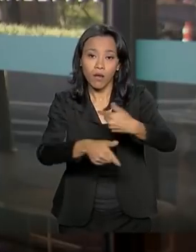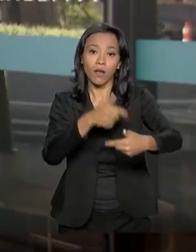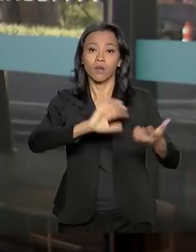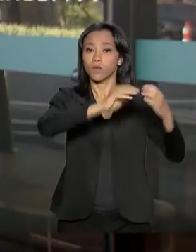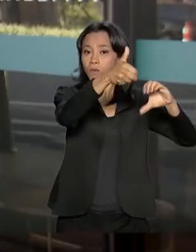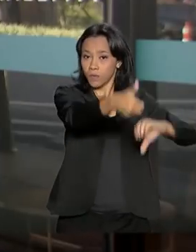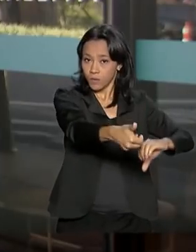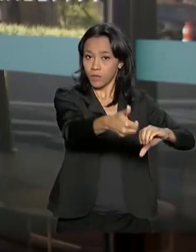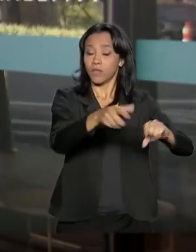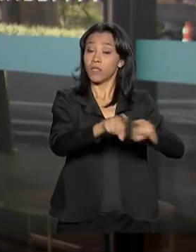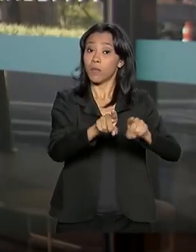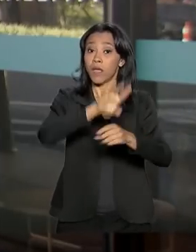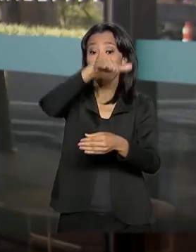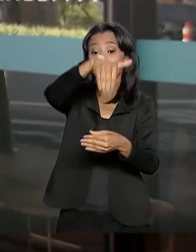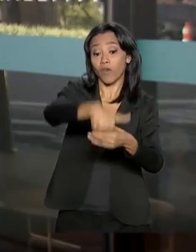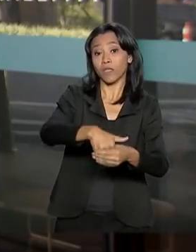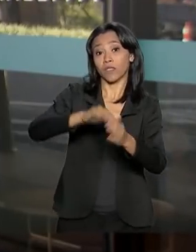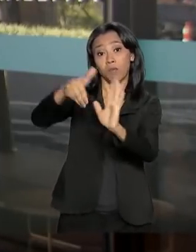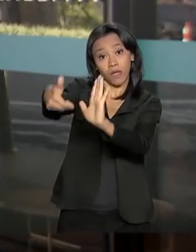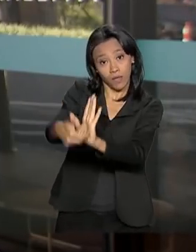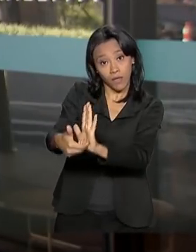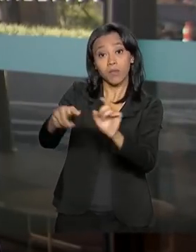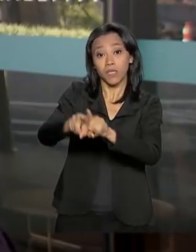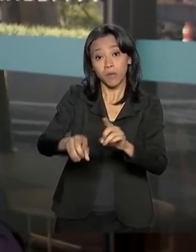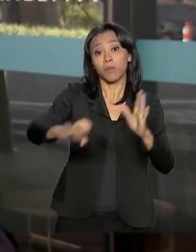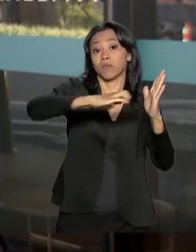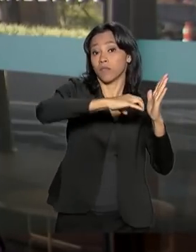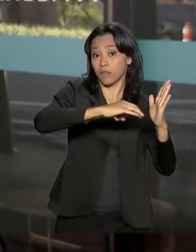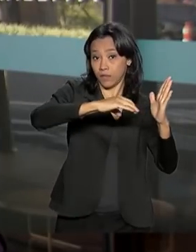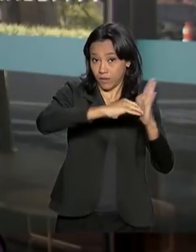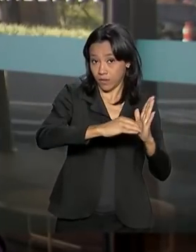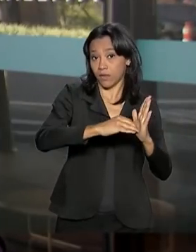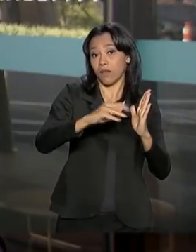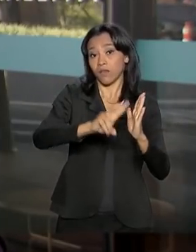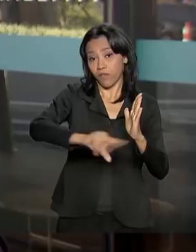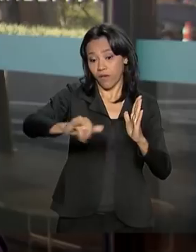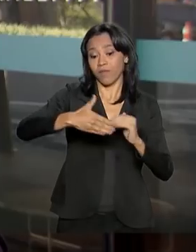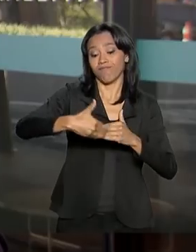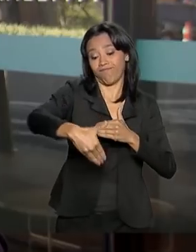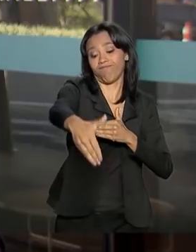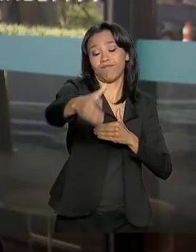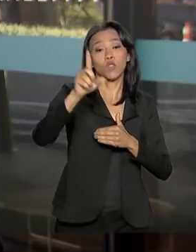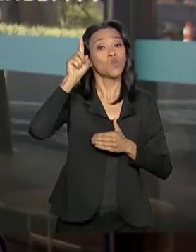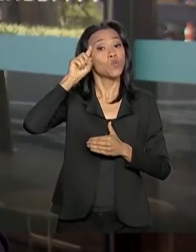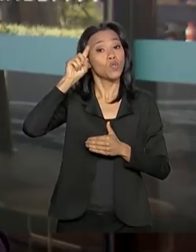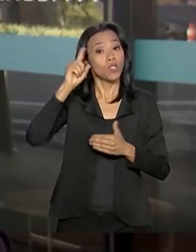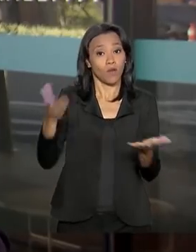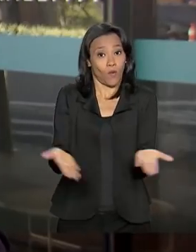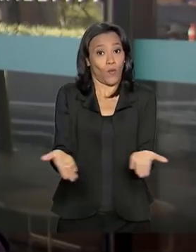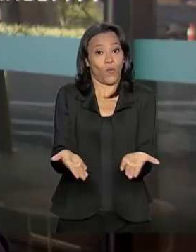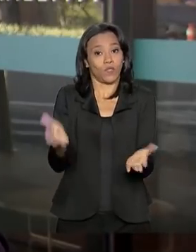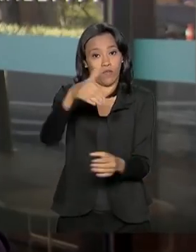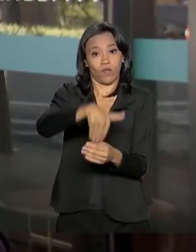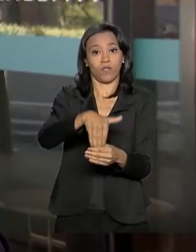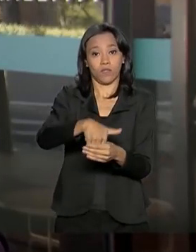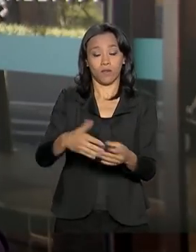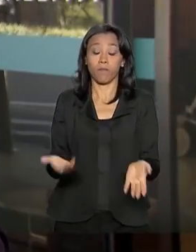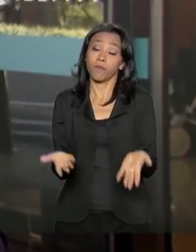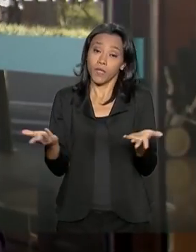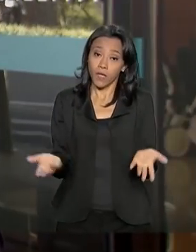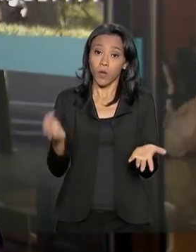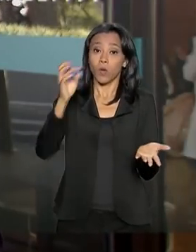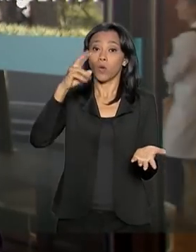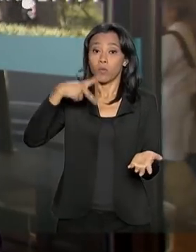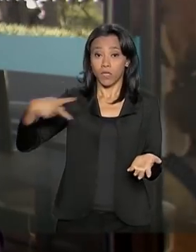Nacional e as eleições para a câmara e para o Senado que devem acontecer no dia de hoje o presidente inclusive